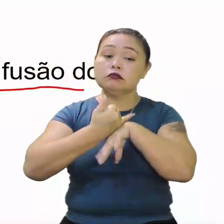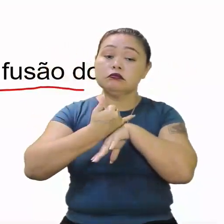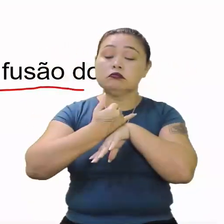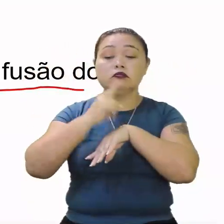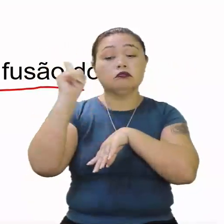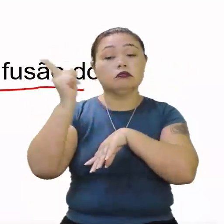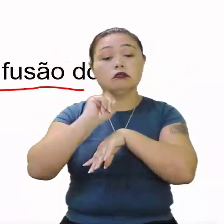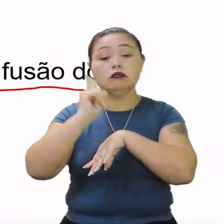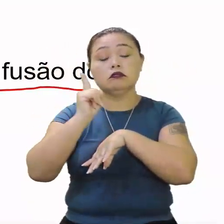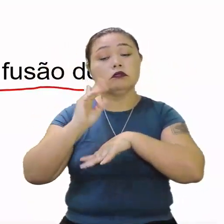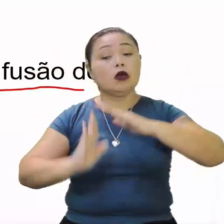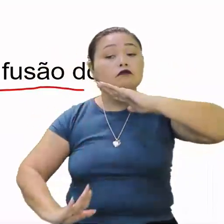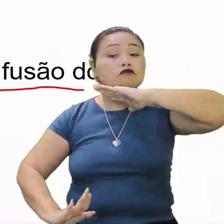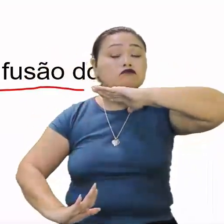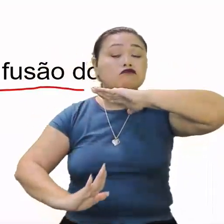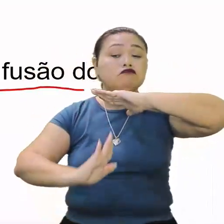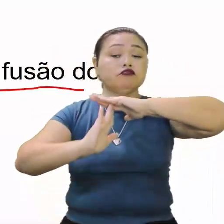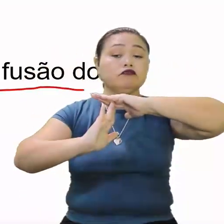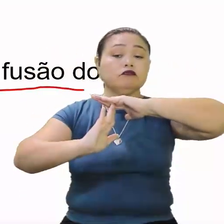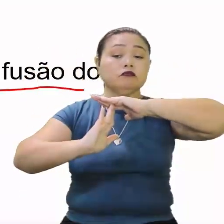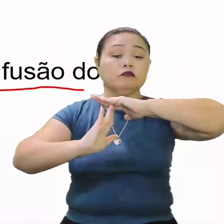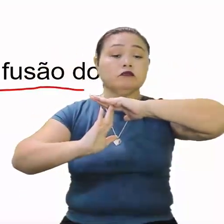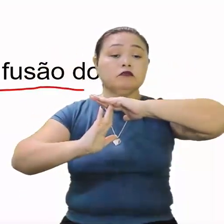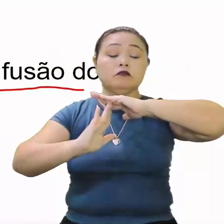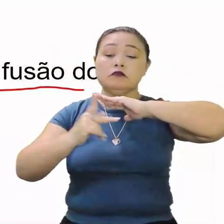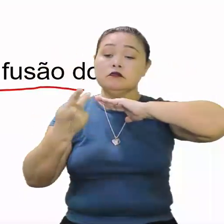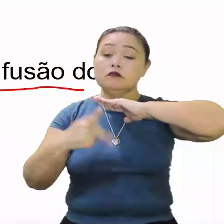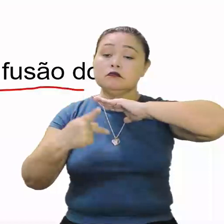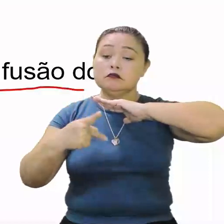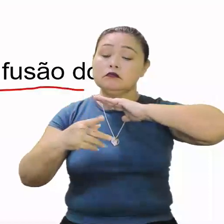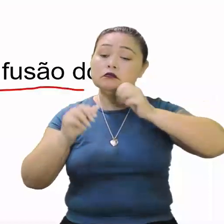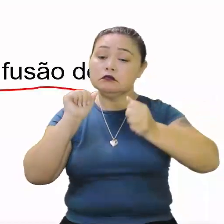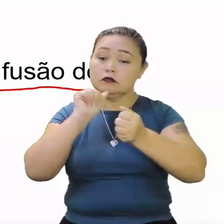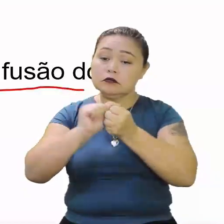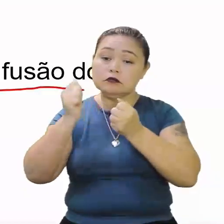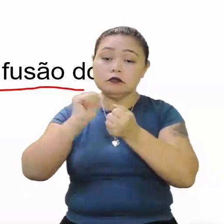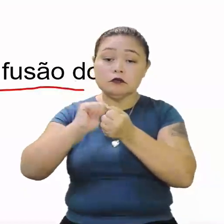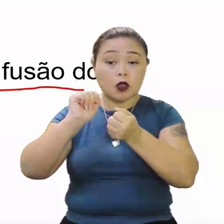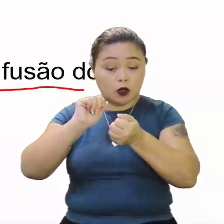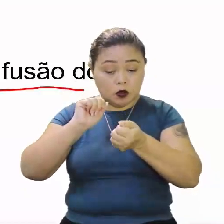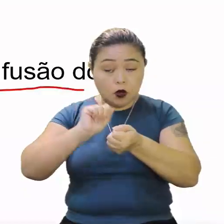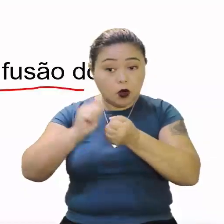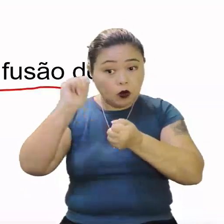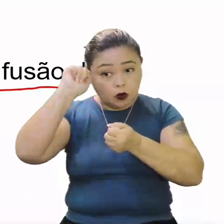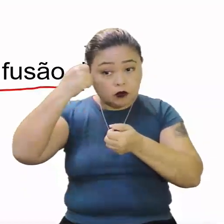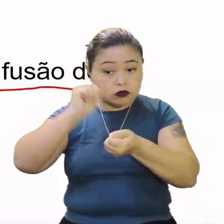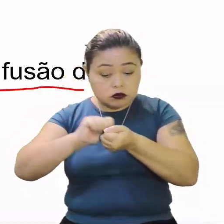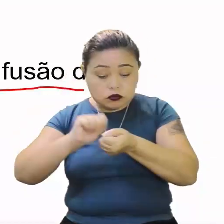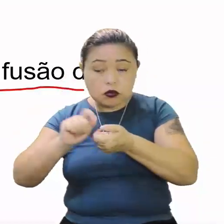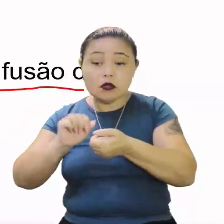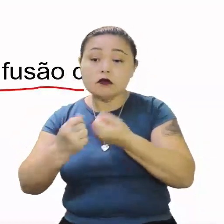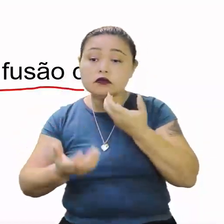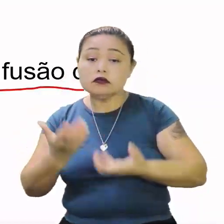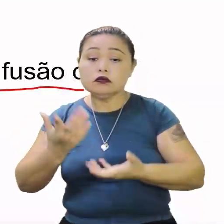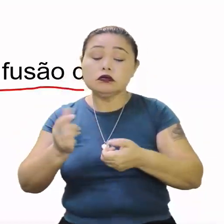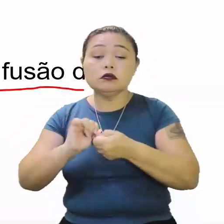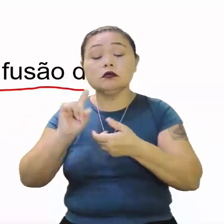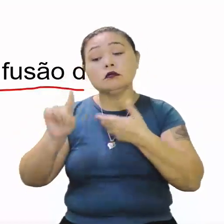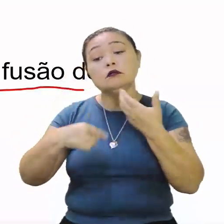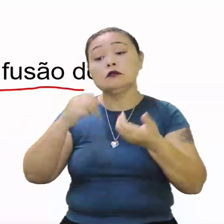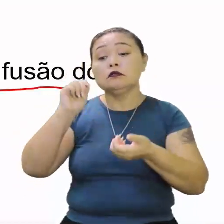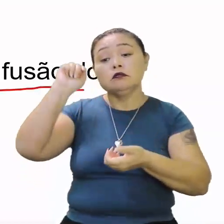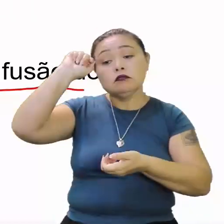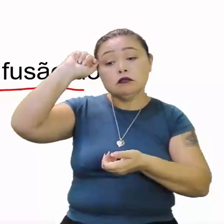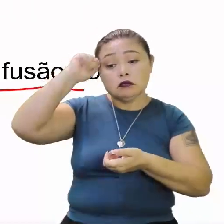chega a atingir o carvão. E não chegando a atingir o carvão, por isso que o